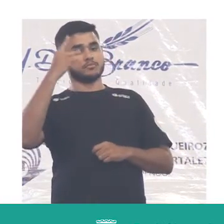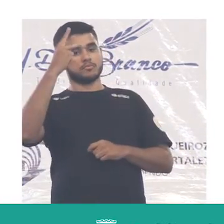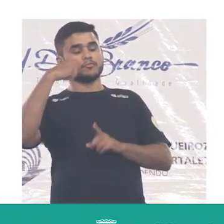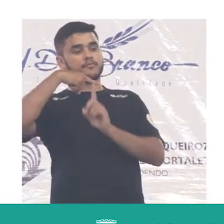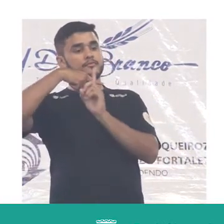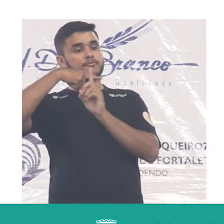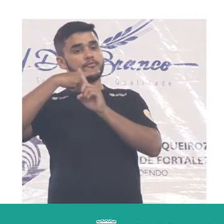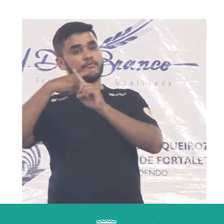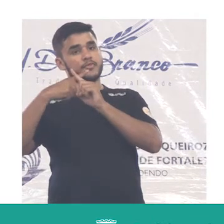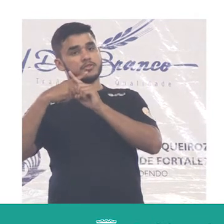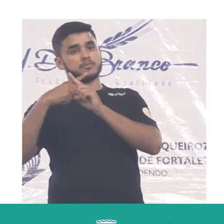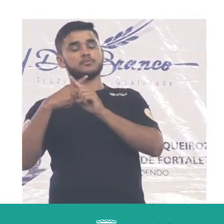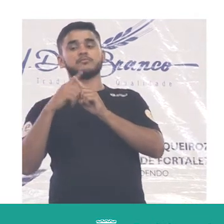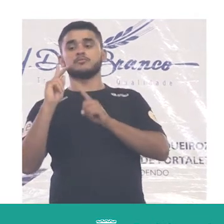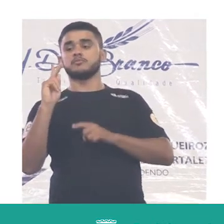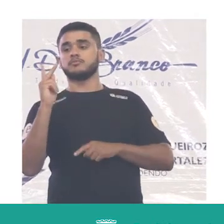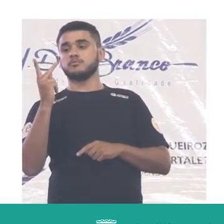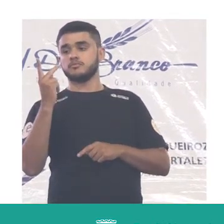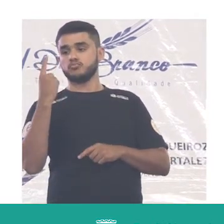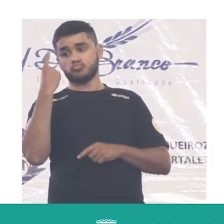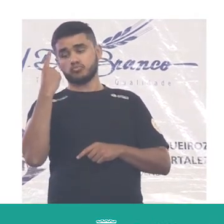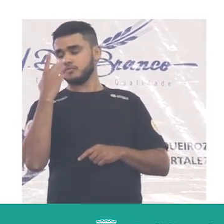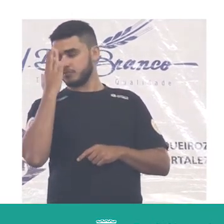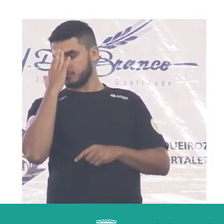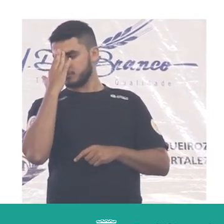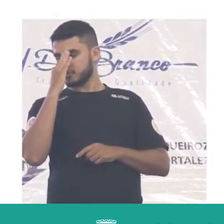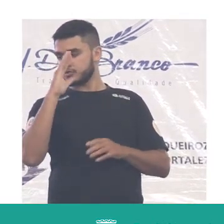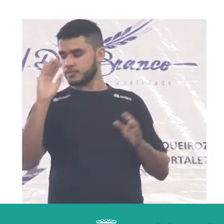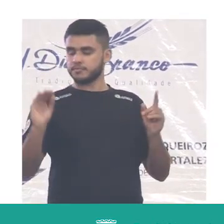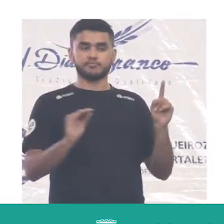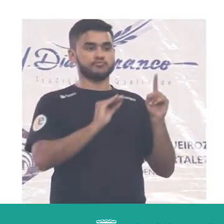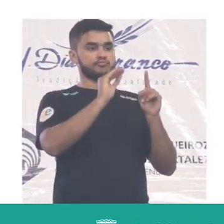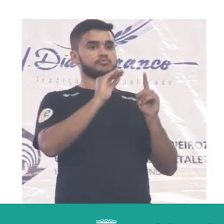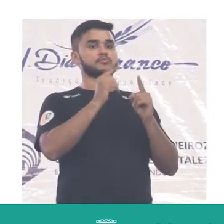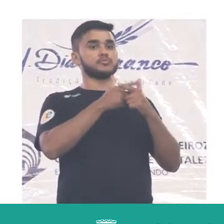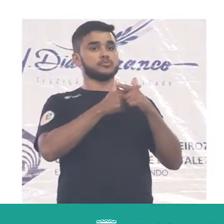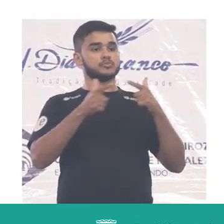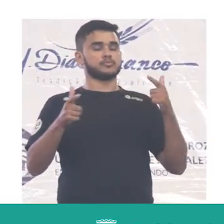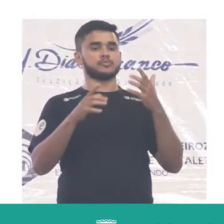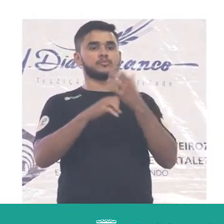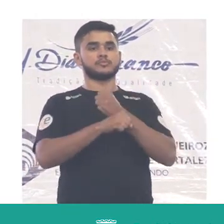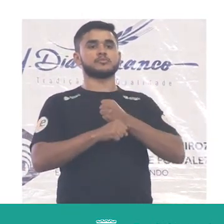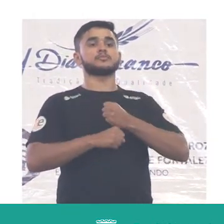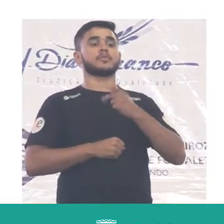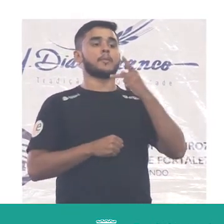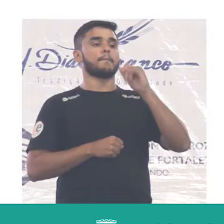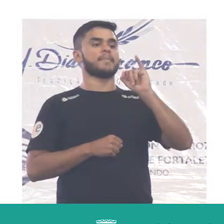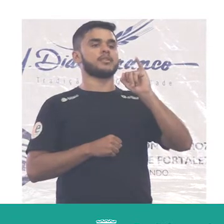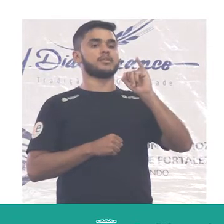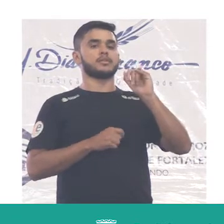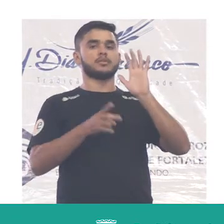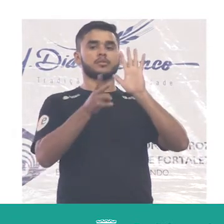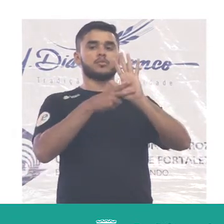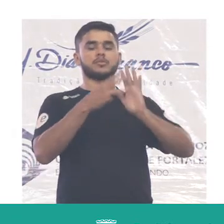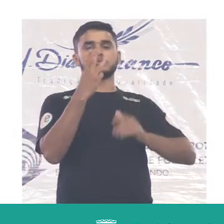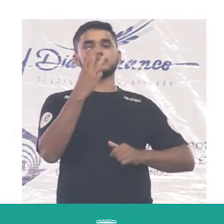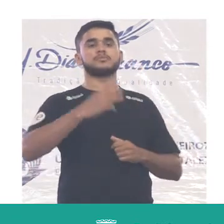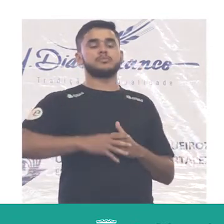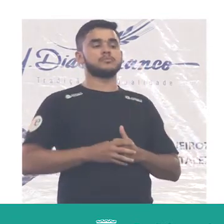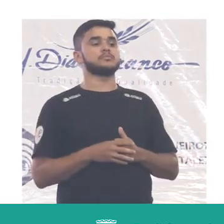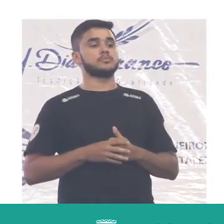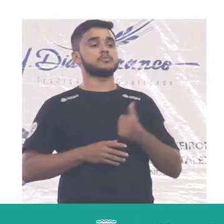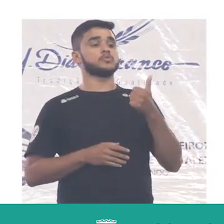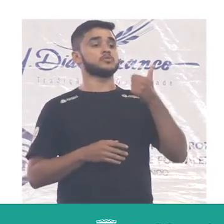Passa 1 metro para o outro lado dividindo, vai ficar 12. Considera o π igual a 3. Quanto é 12 dividido